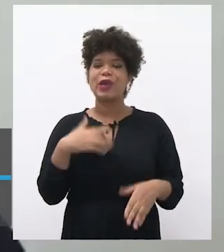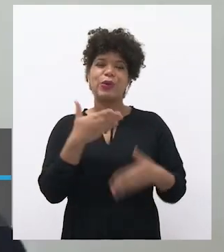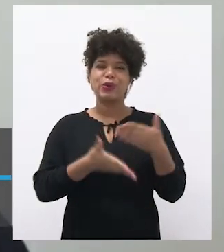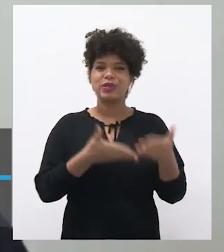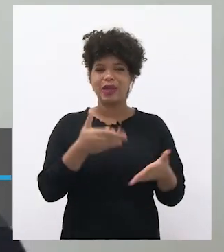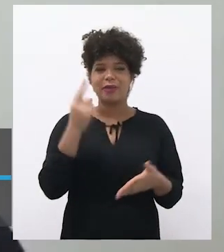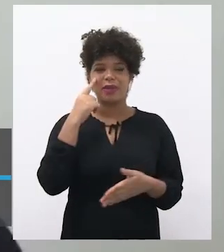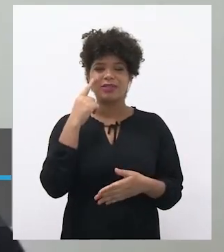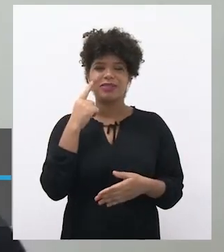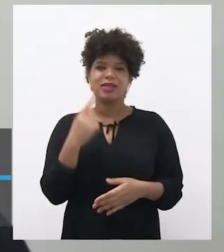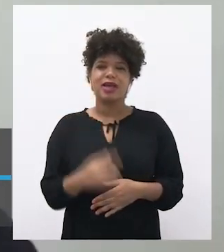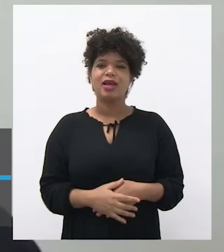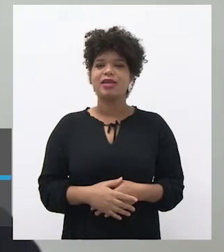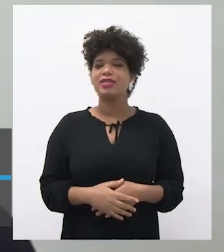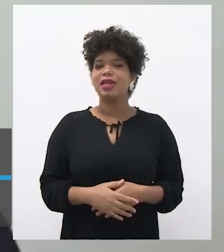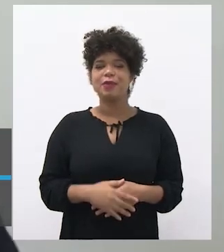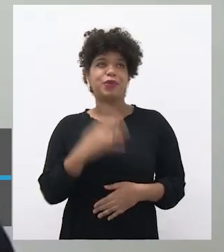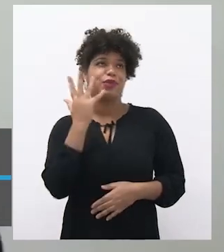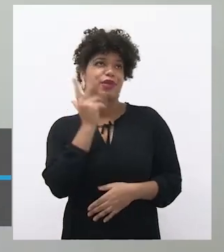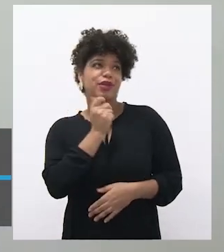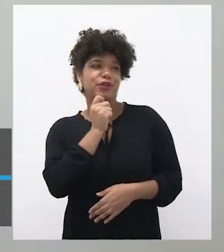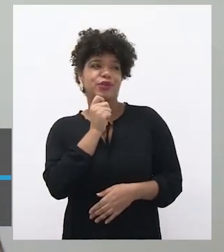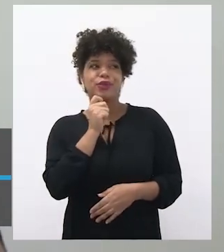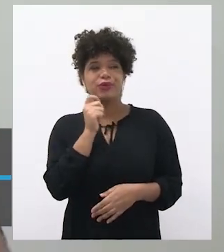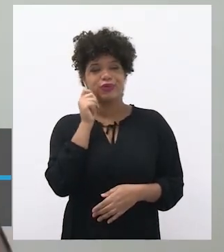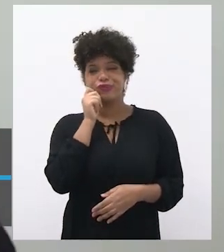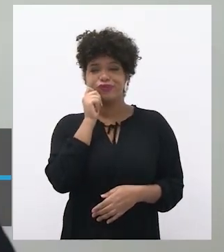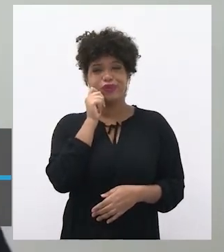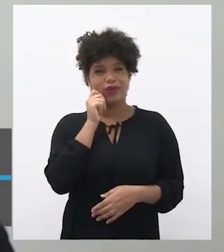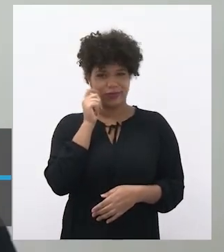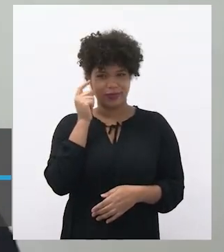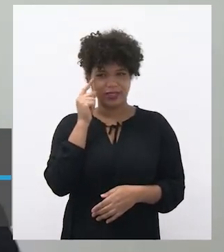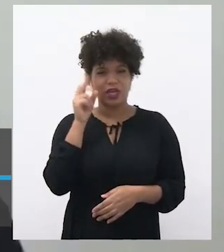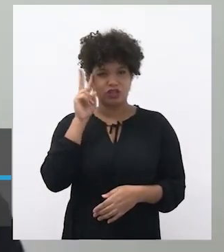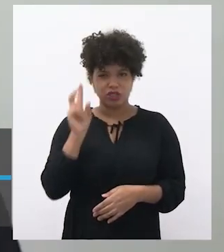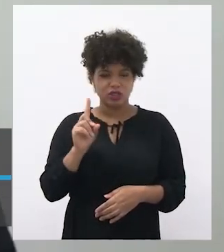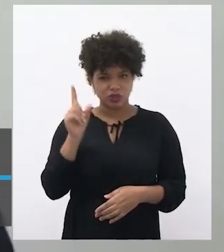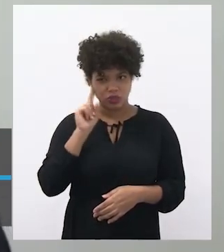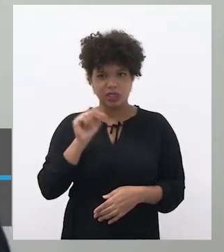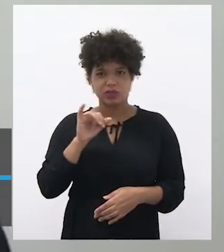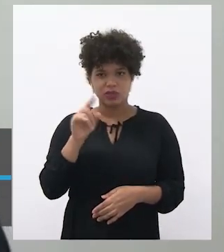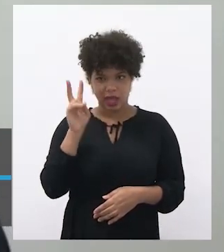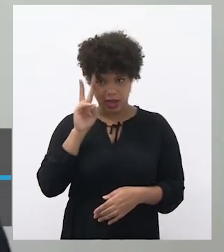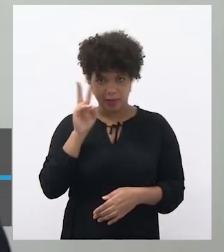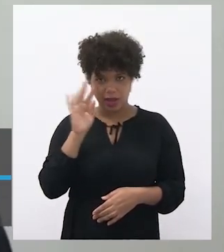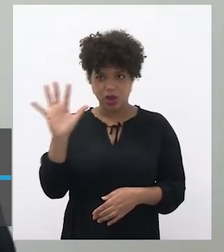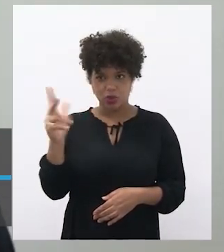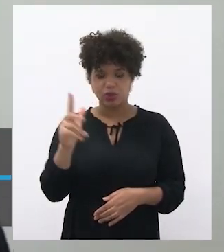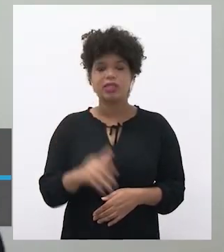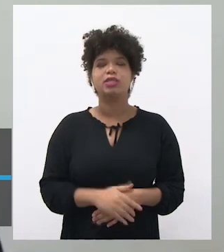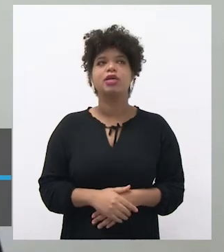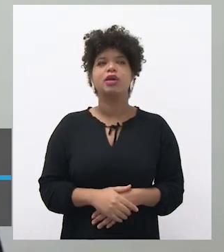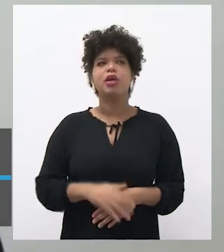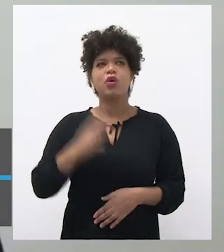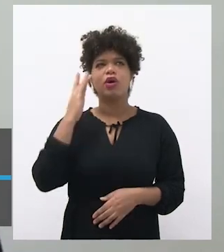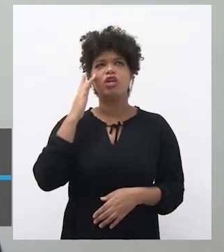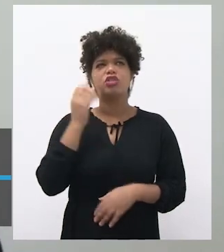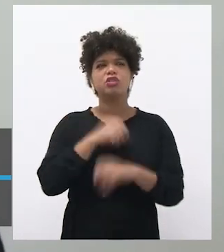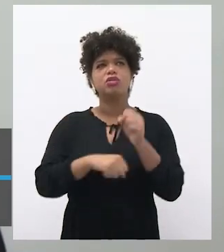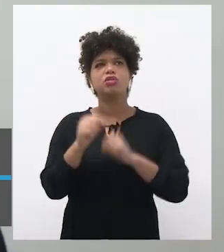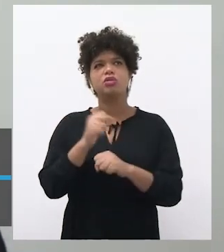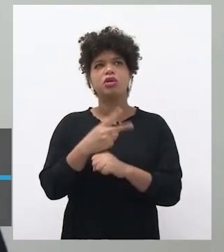agressor, ele de forma reiterada, ele afirma para a mulher, por exemplo, que vai